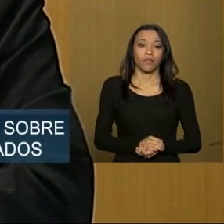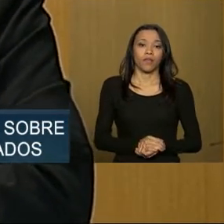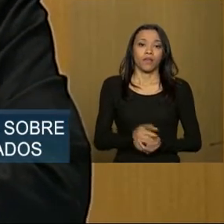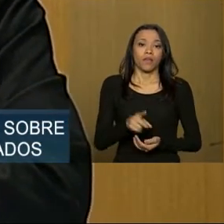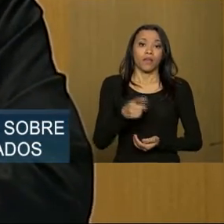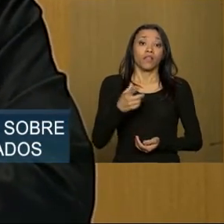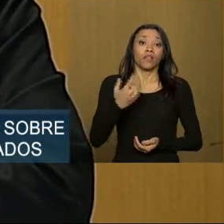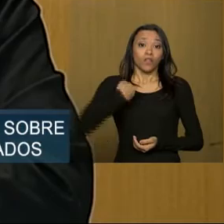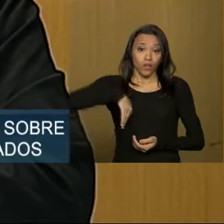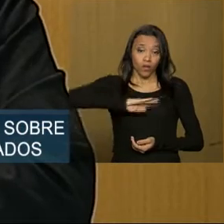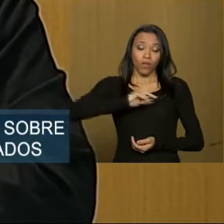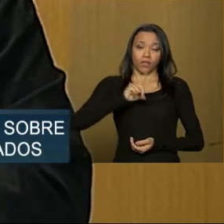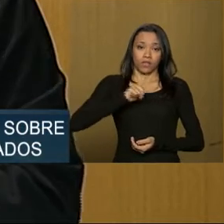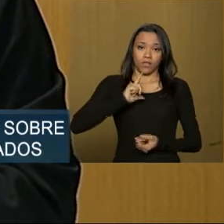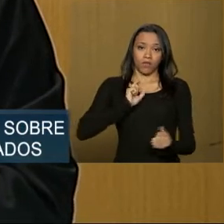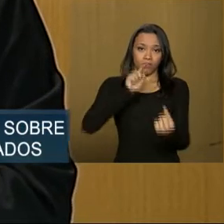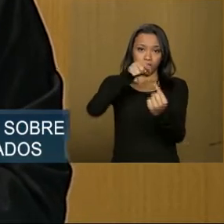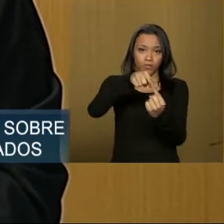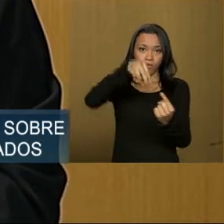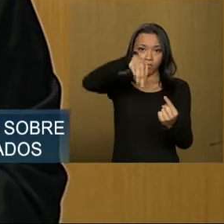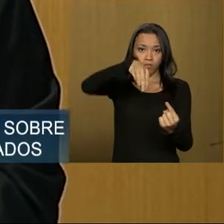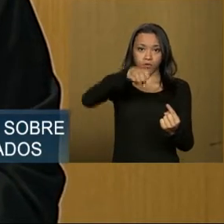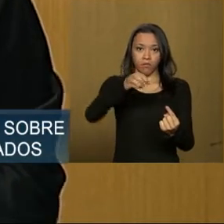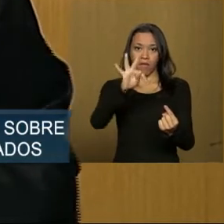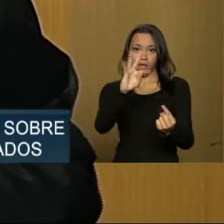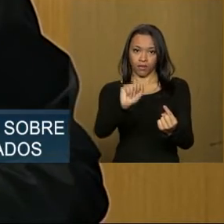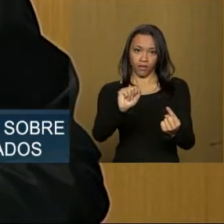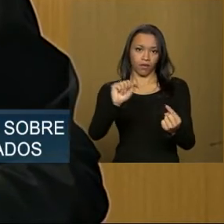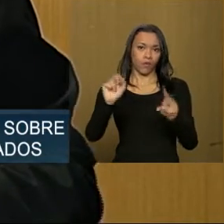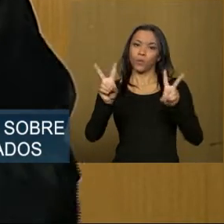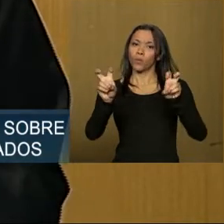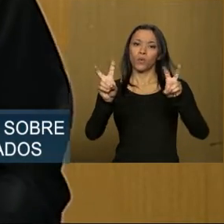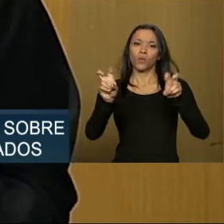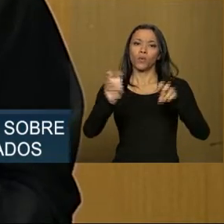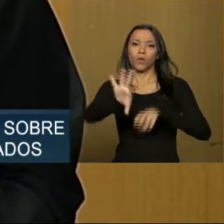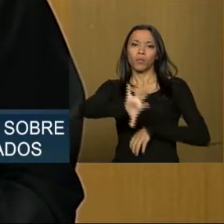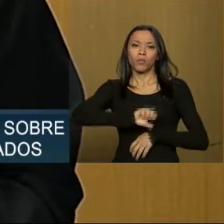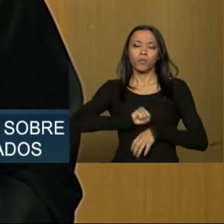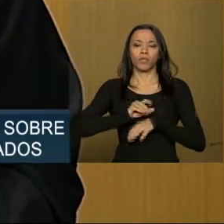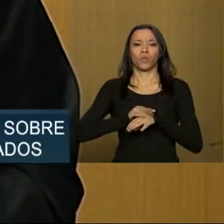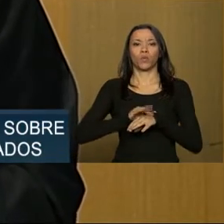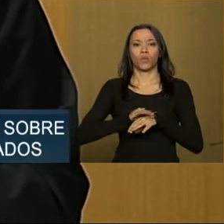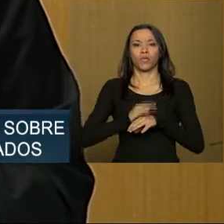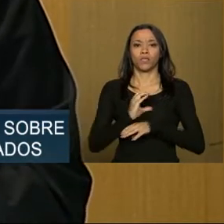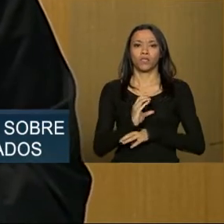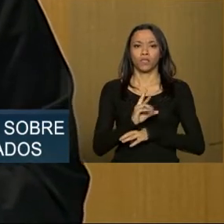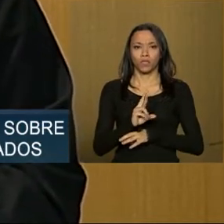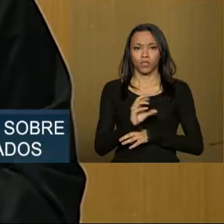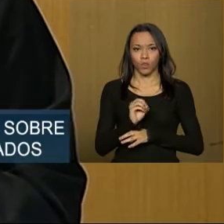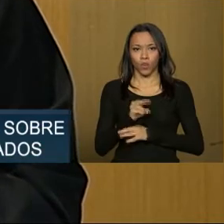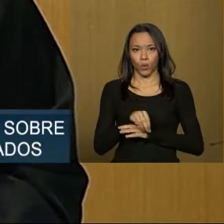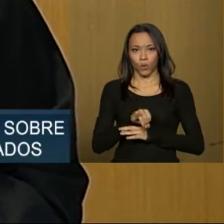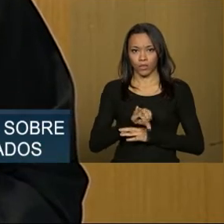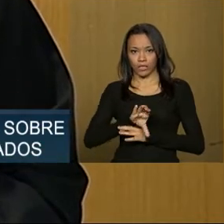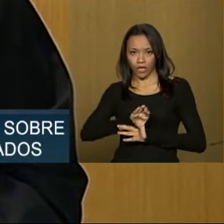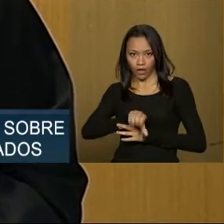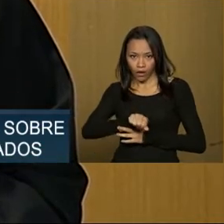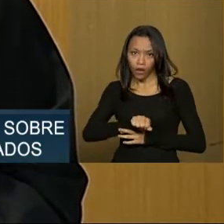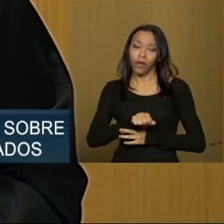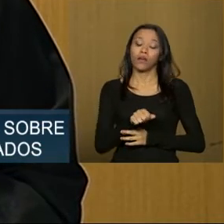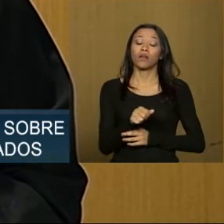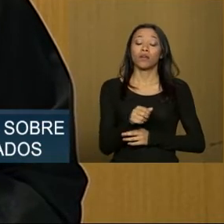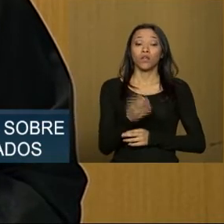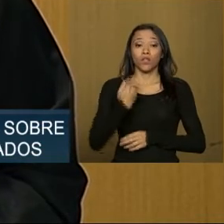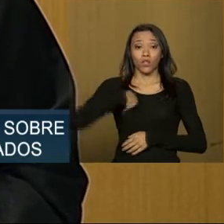temos metas, né, em relação às doenças crônicas não transmissíveis que foram pactuadas no nosso plano de enfrentamento